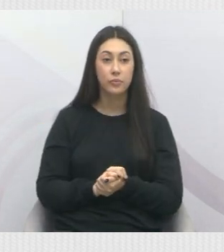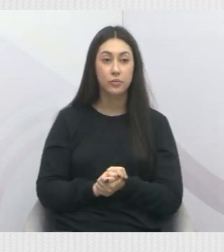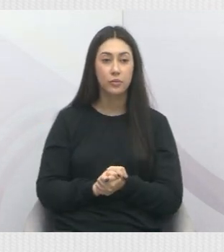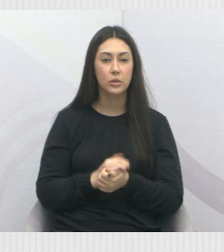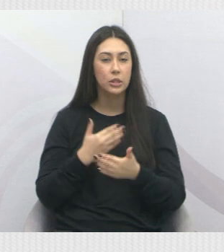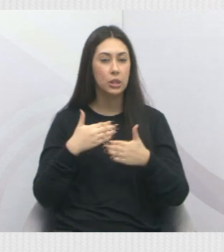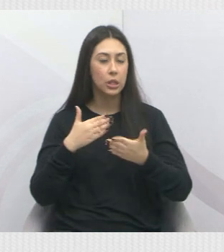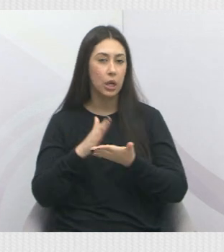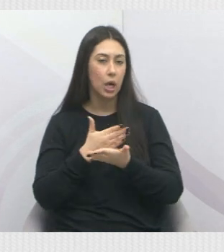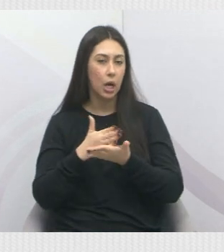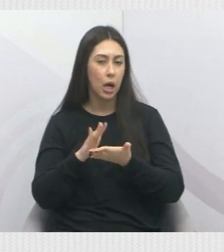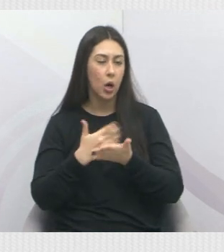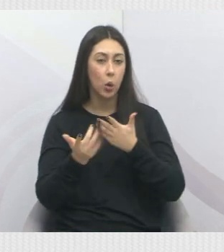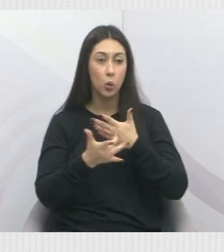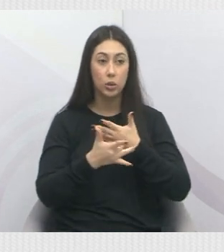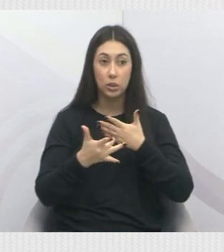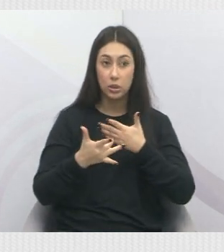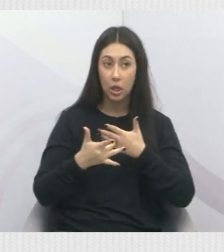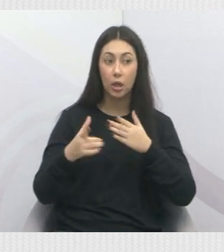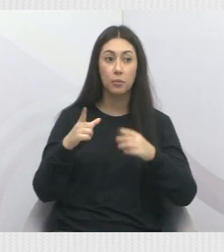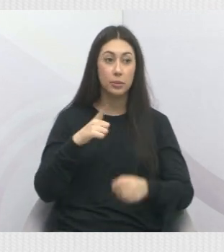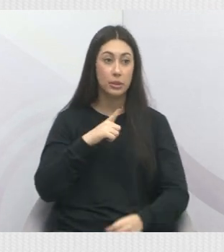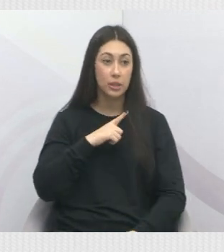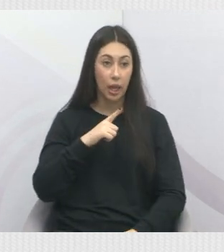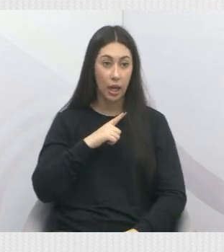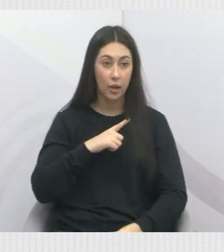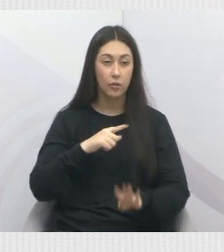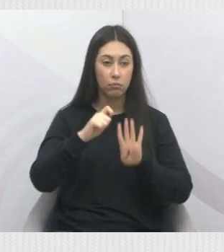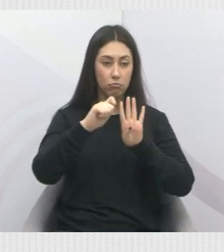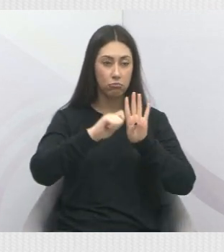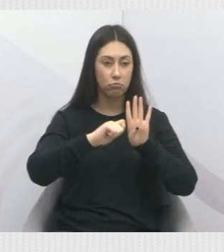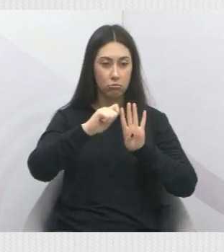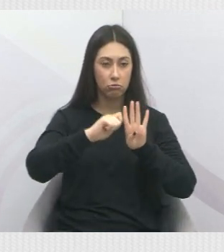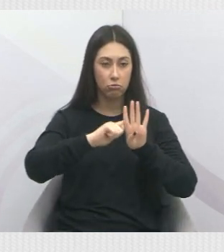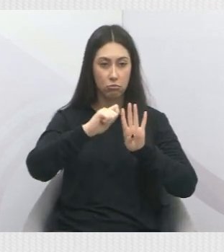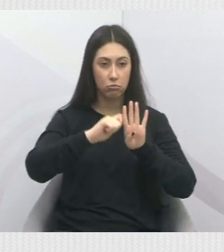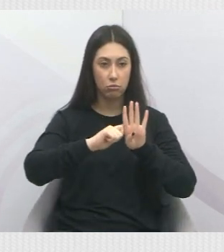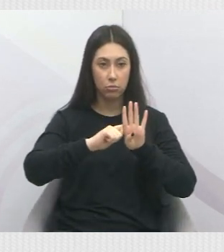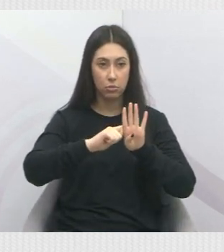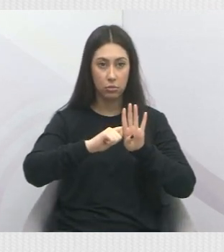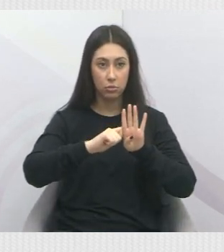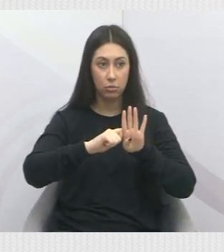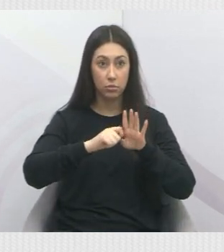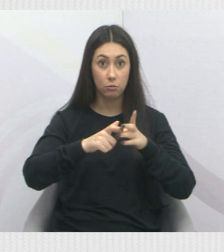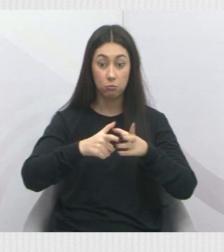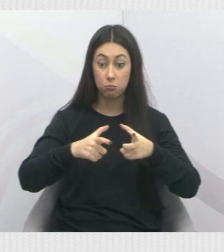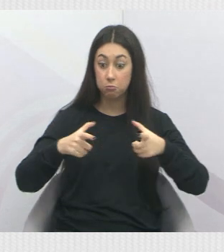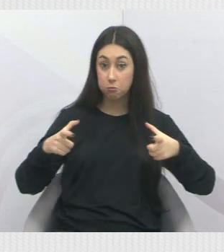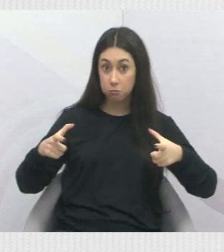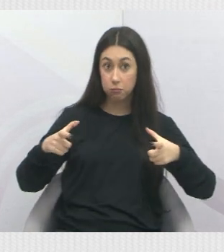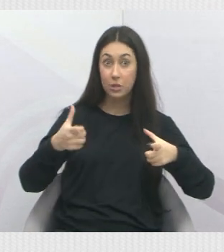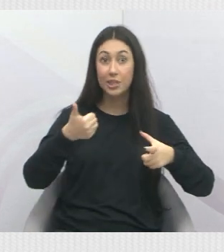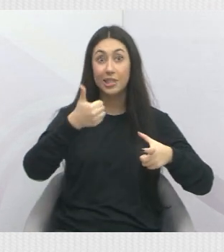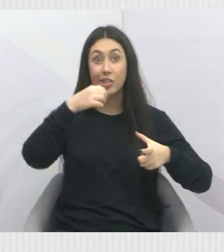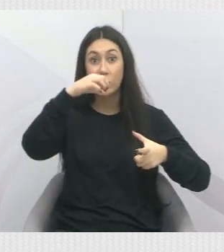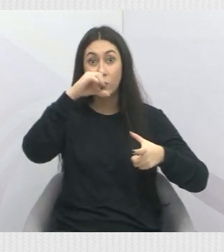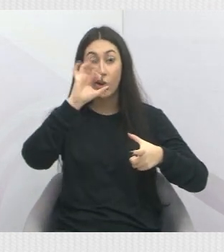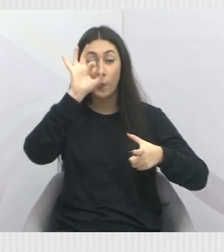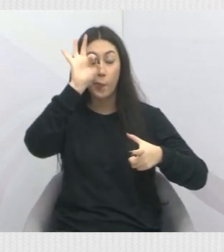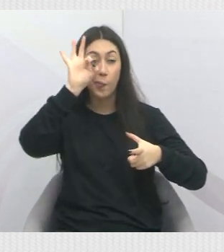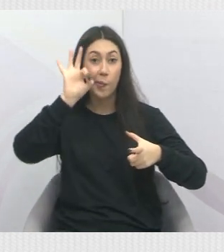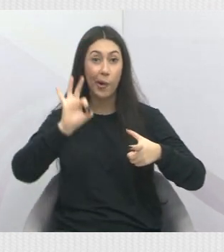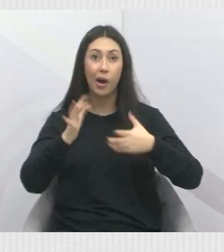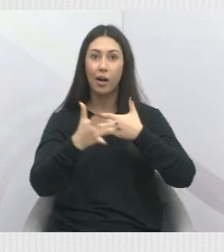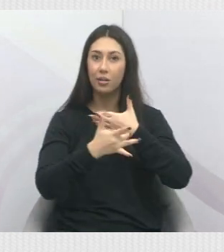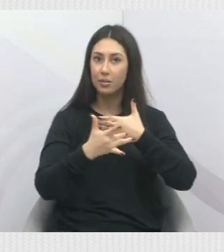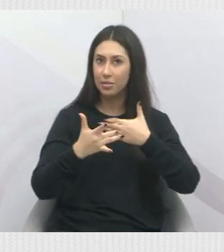Alguns exames, a gente teve, no primeiro quadrimestre de 2022, um aumento de 19% na oferta